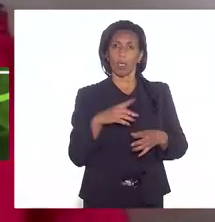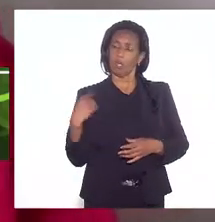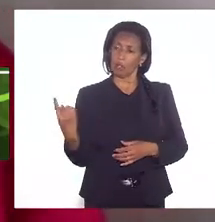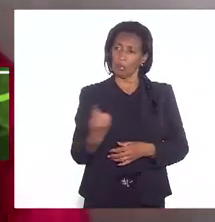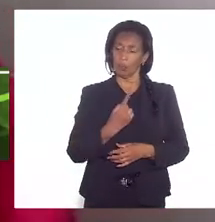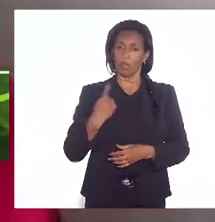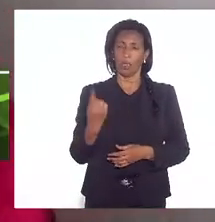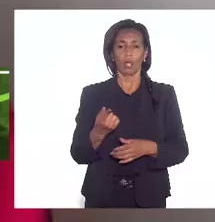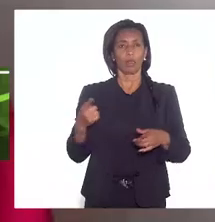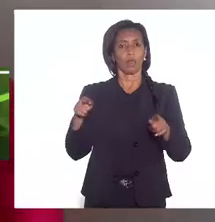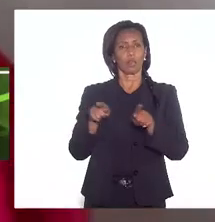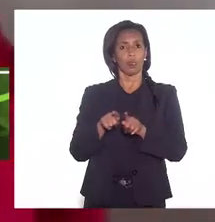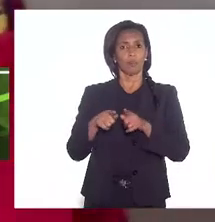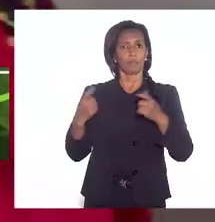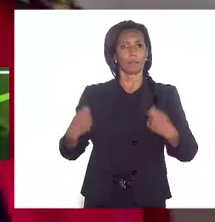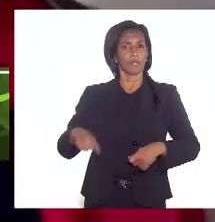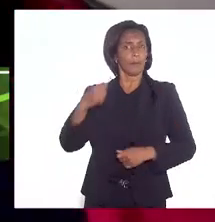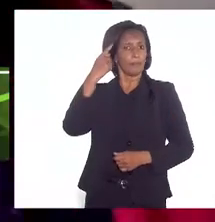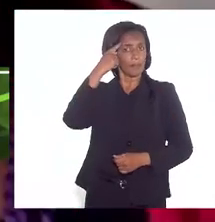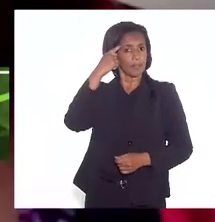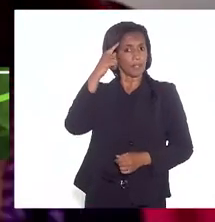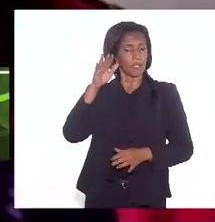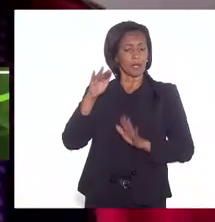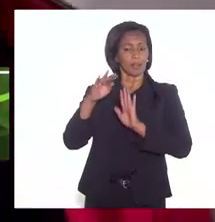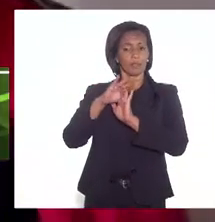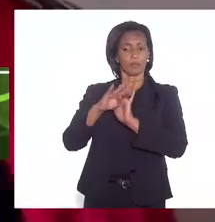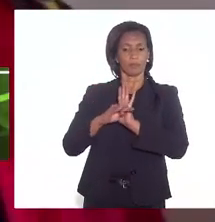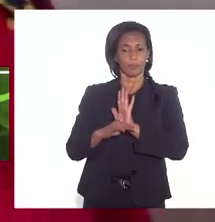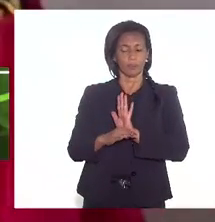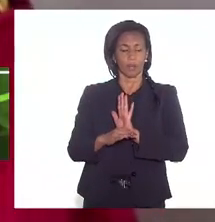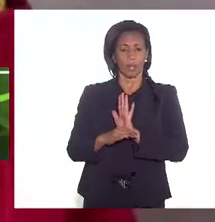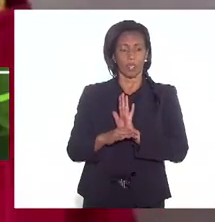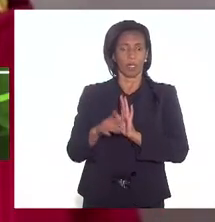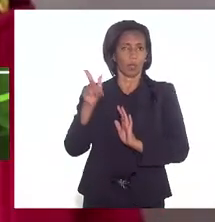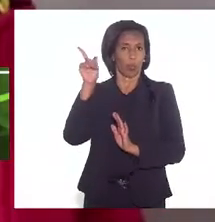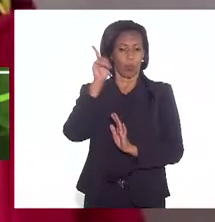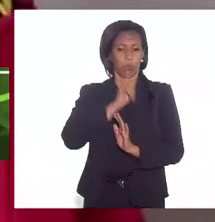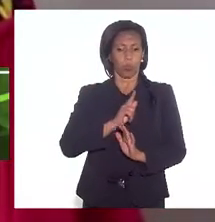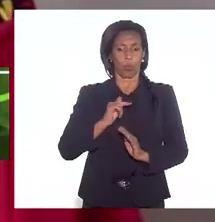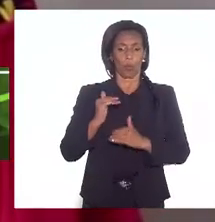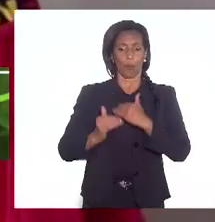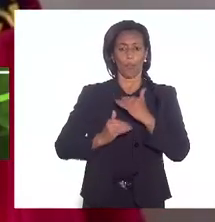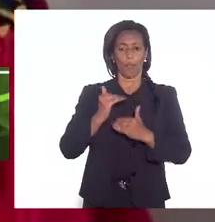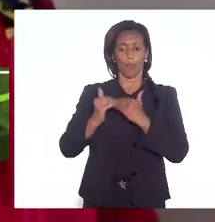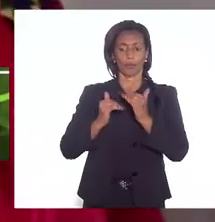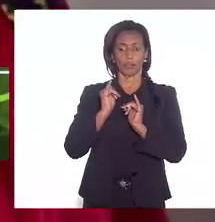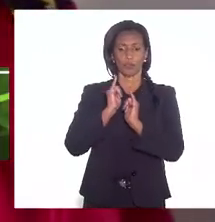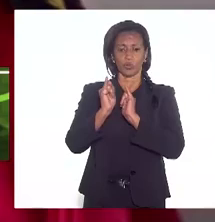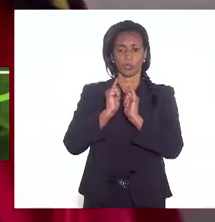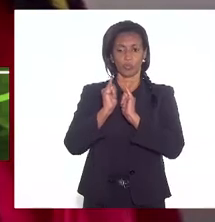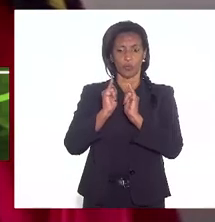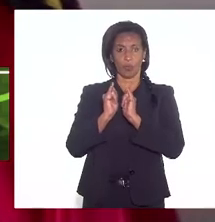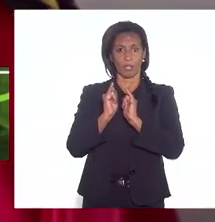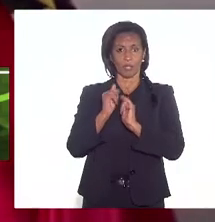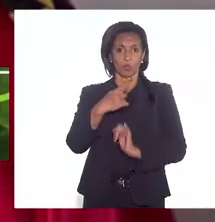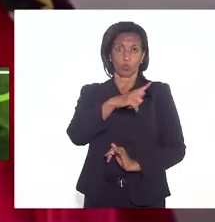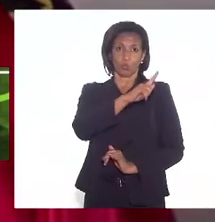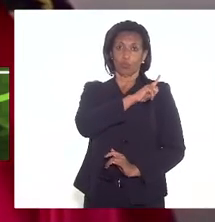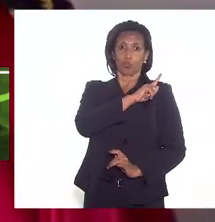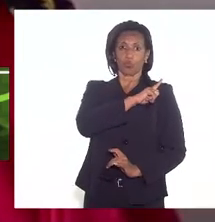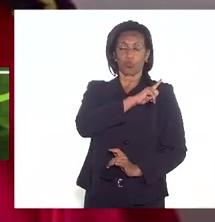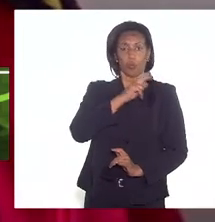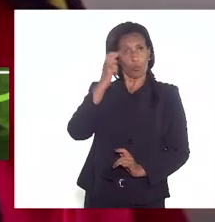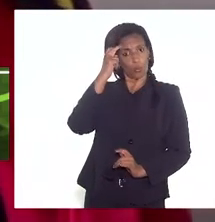precisa pensar que esse programa ele tem que constar o processo de formação dos gestores cultural